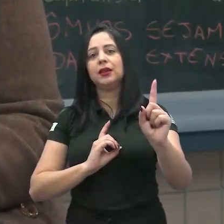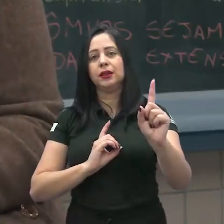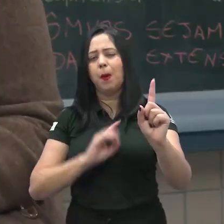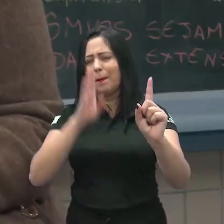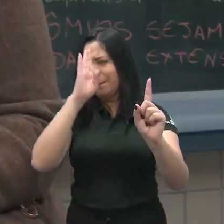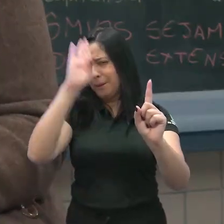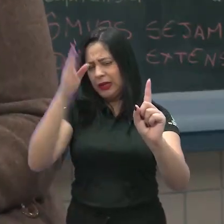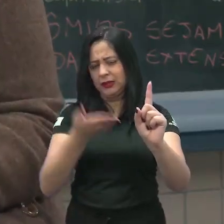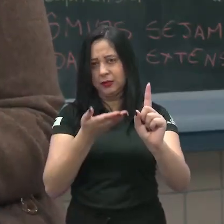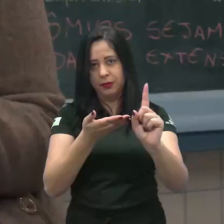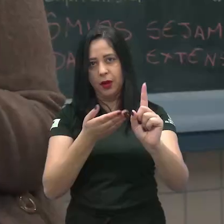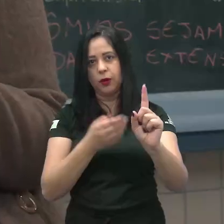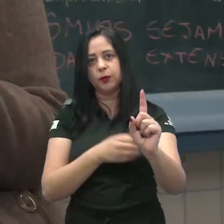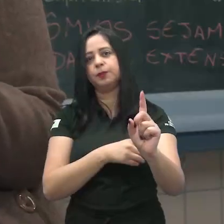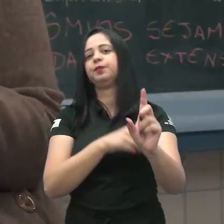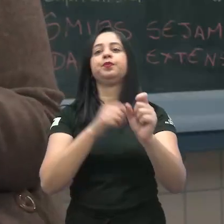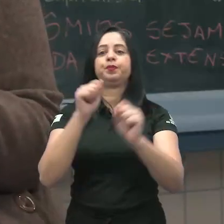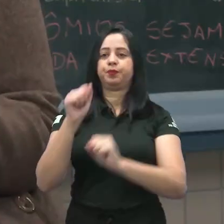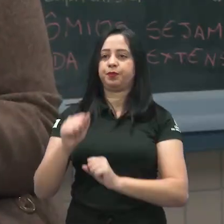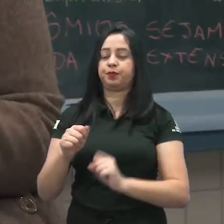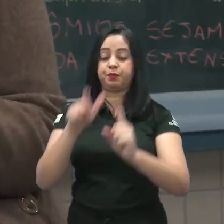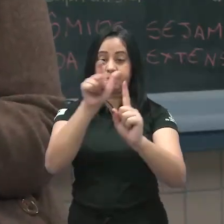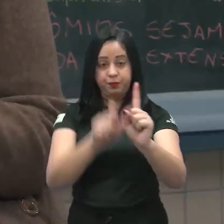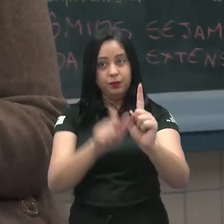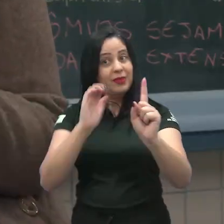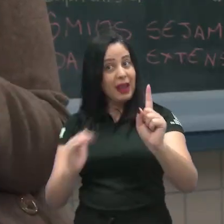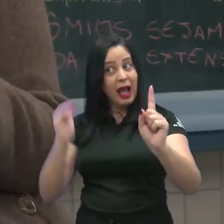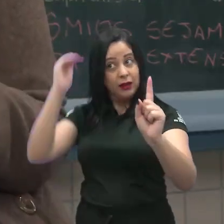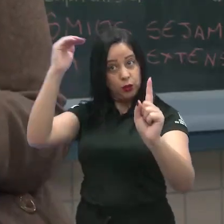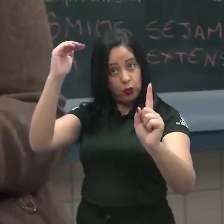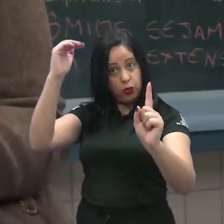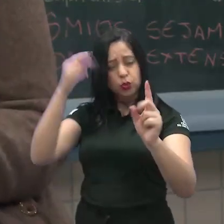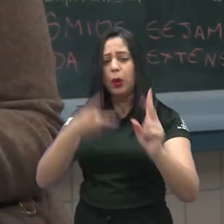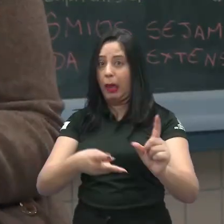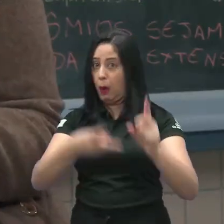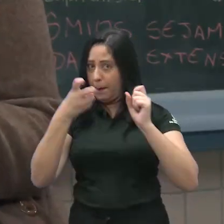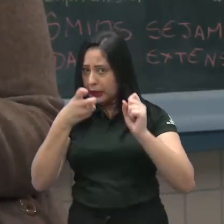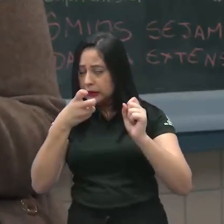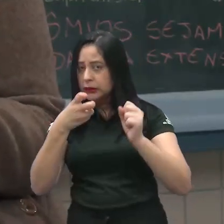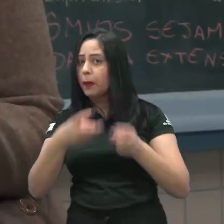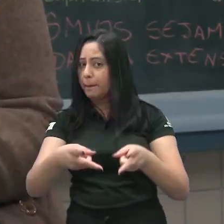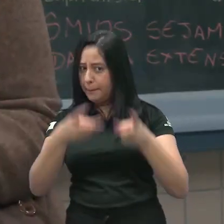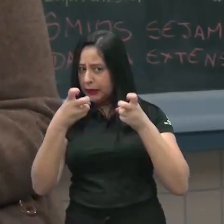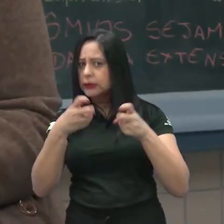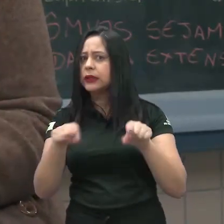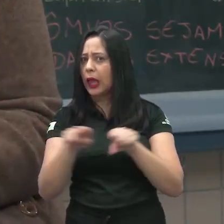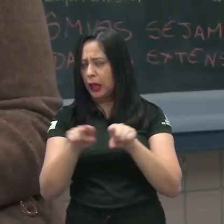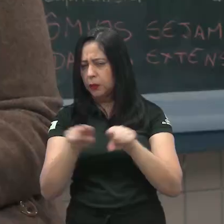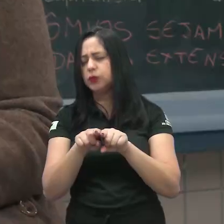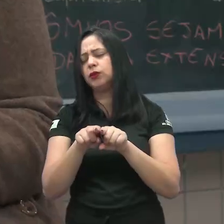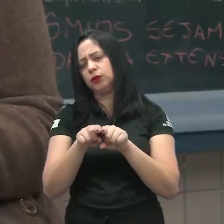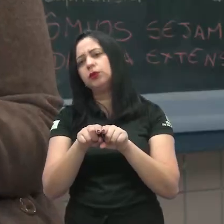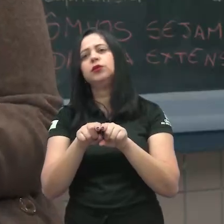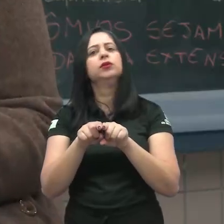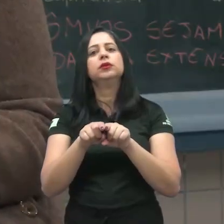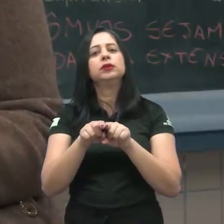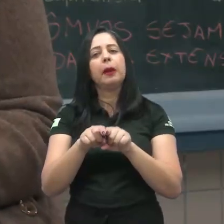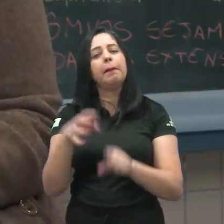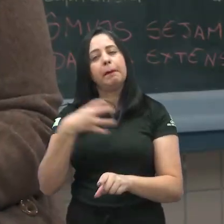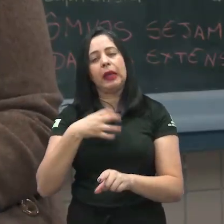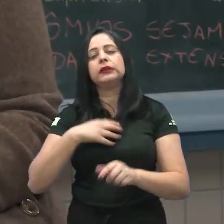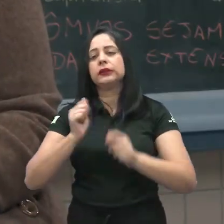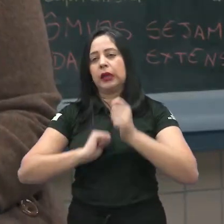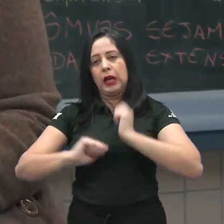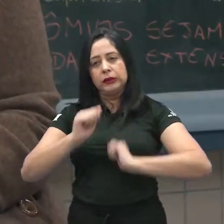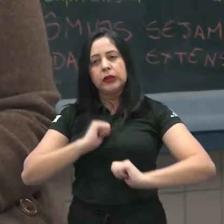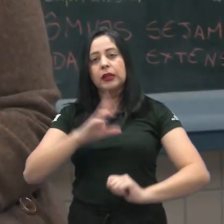em adolescentes. Nos adultos, a gente percebe também, né, há uma frequência alta de sintomas de ansiedade